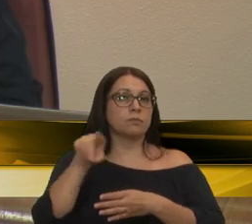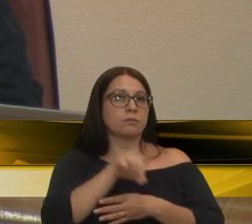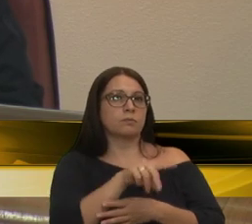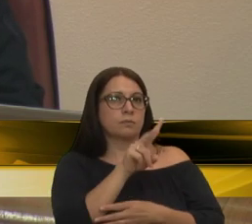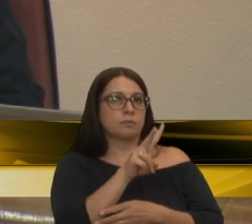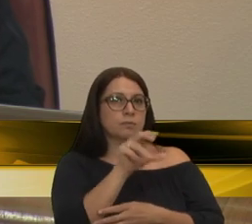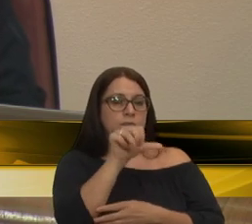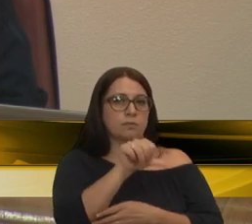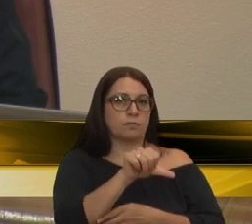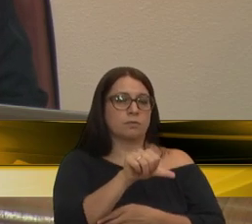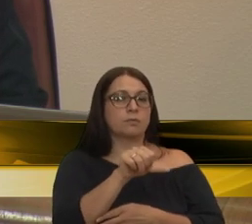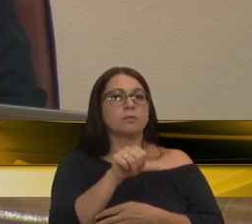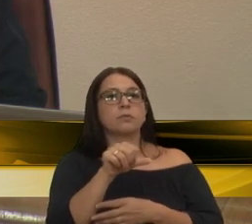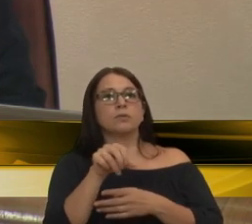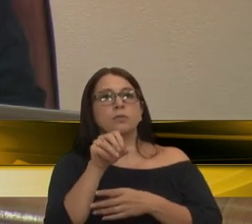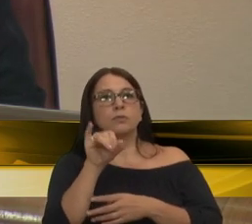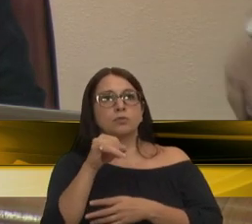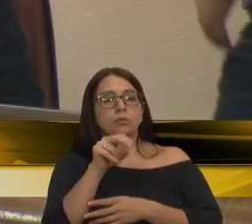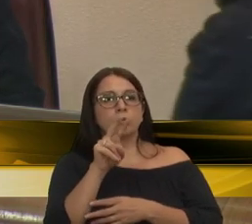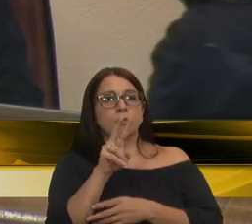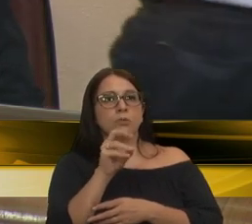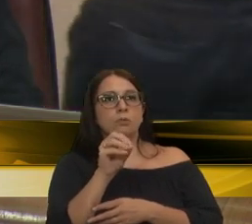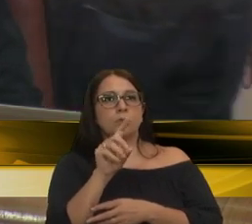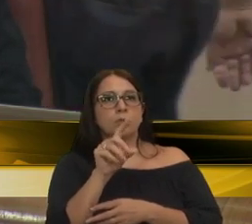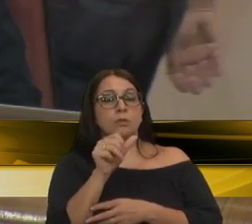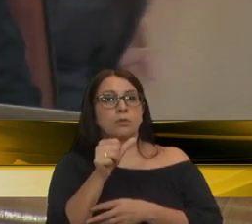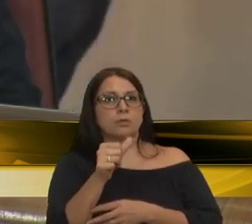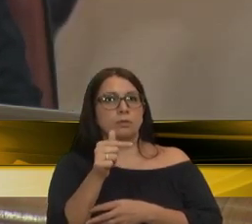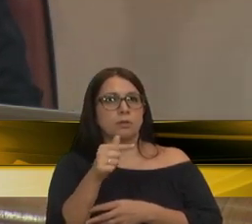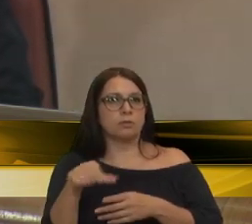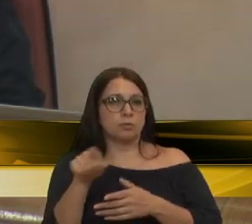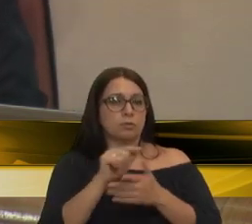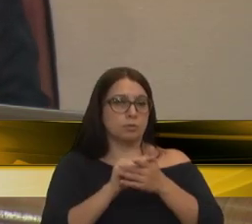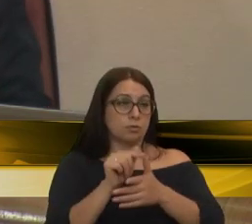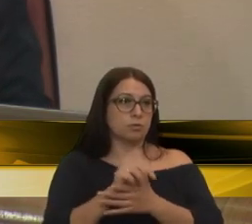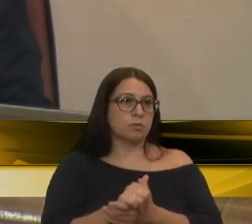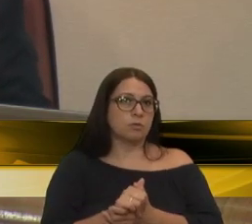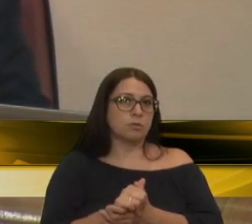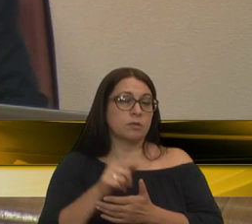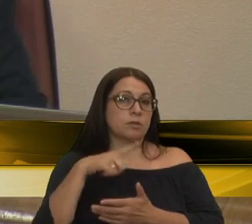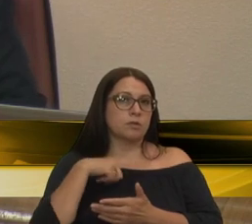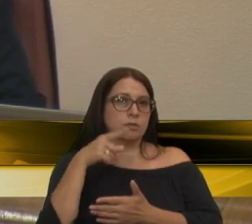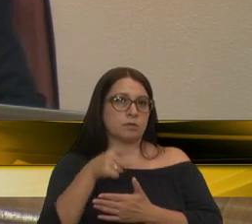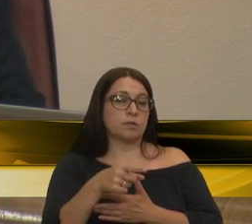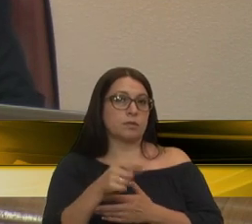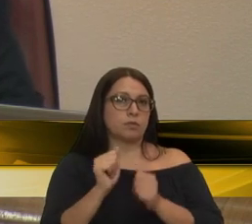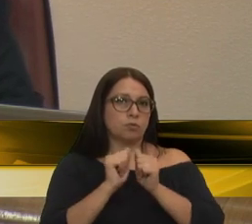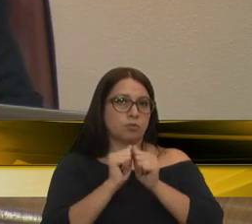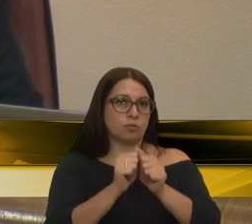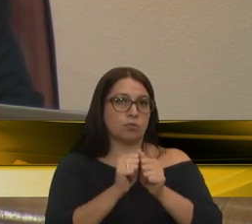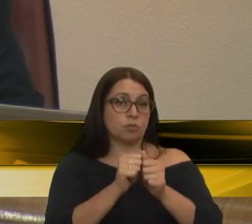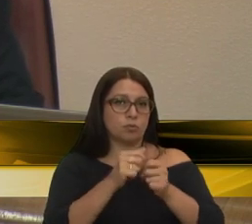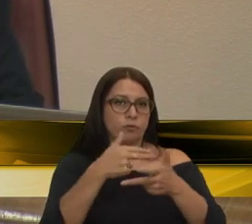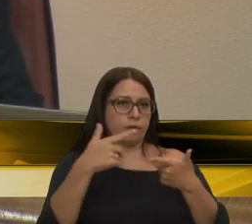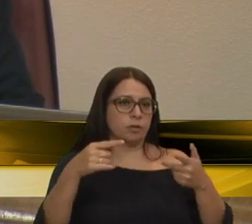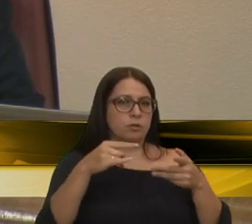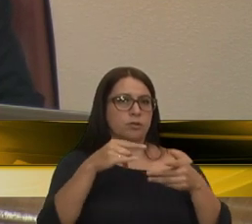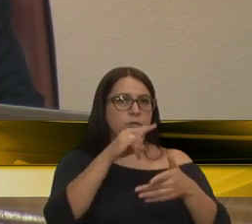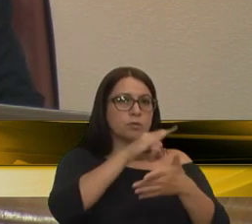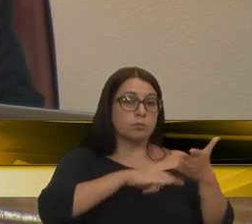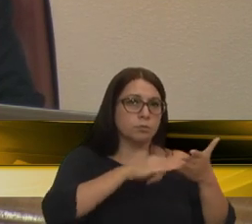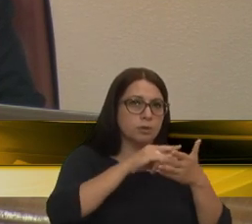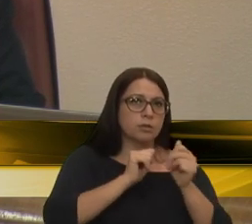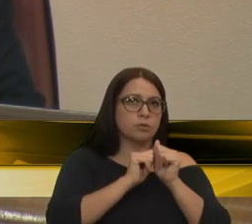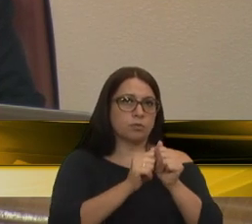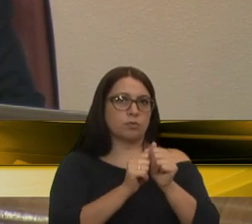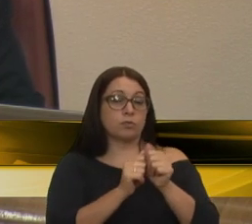29 de junho de 2016, o memorando número 142/2017, este instruído com diversos documentos, ambos tratando do